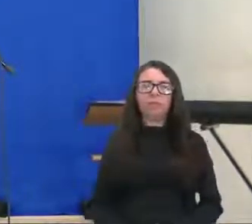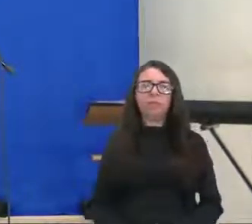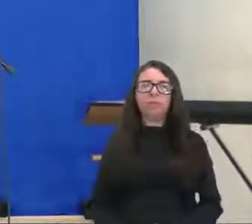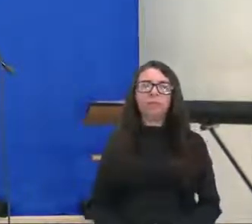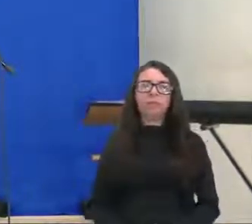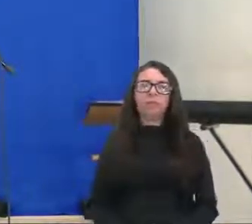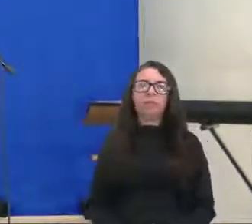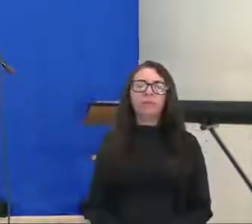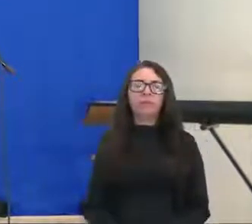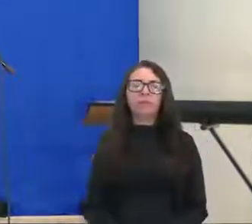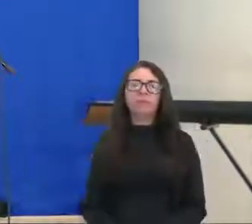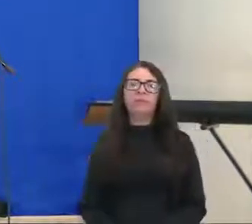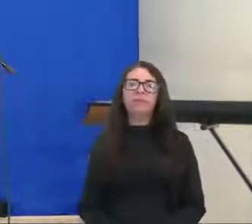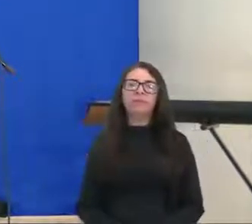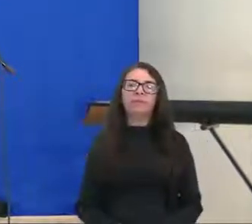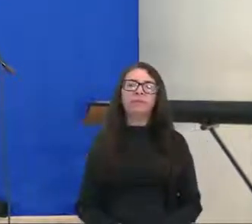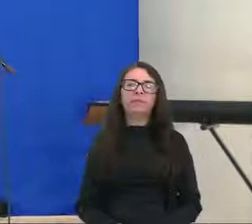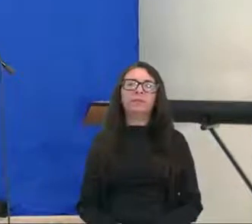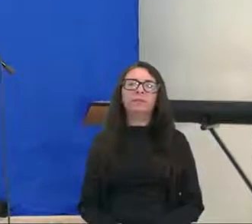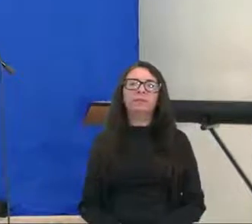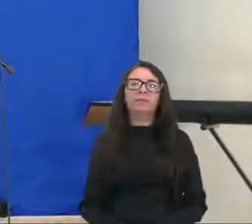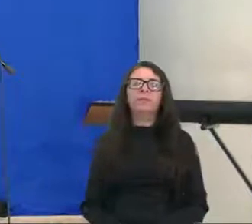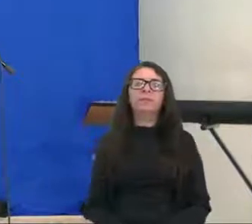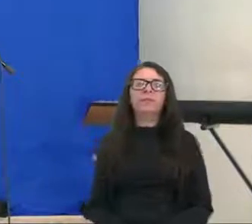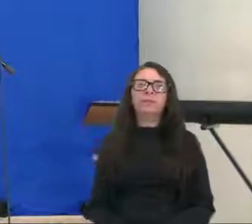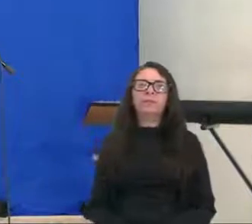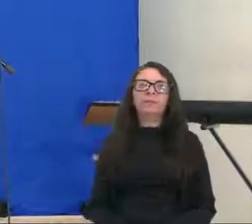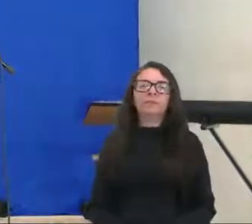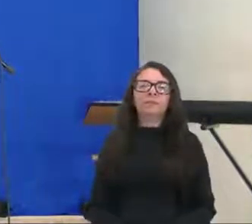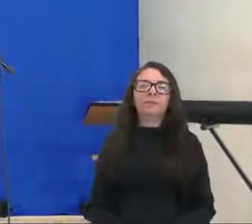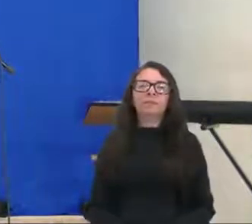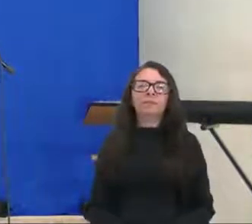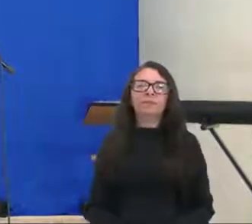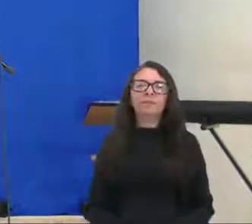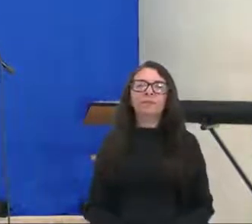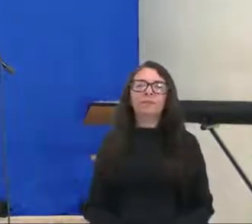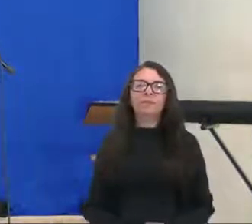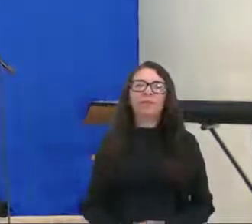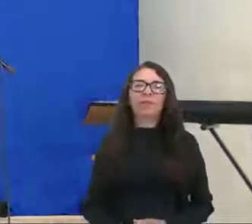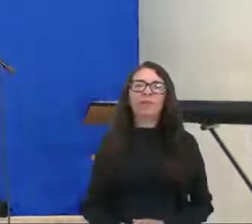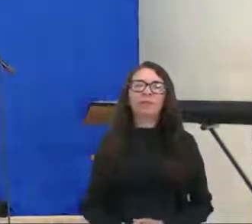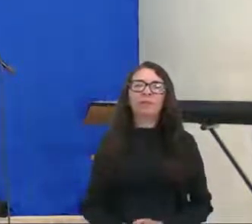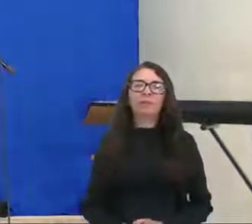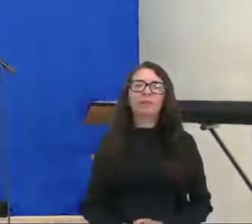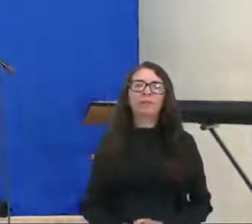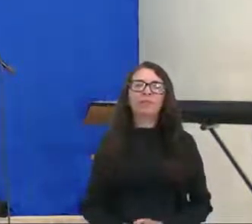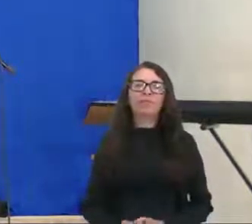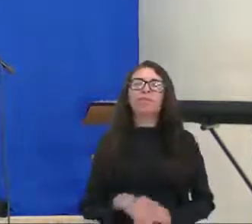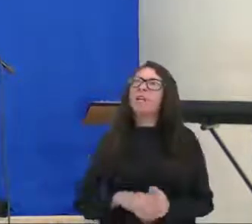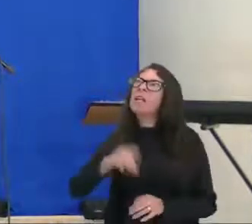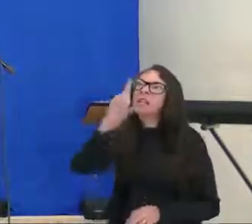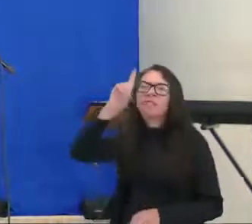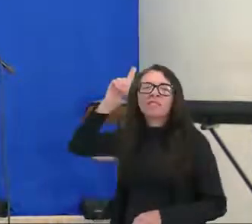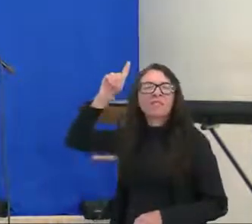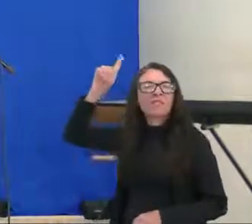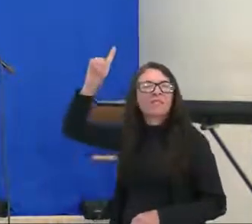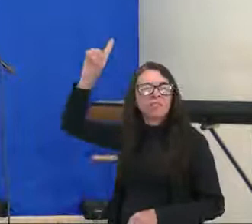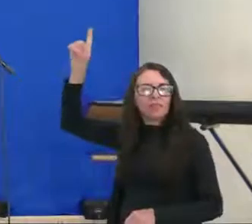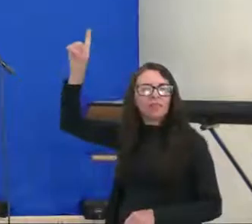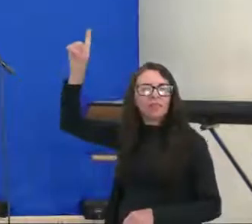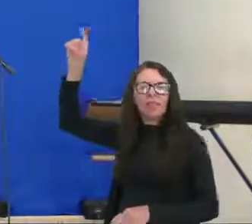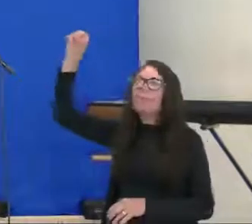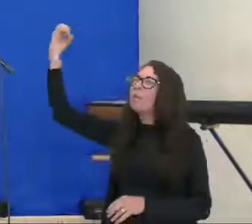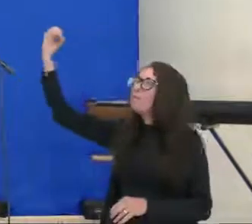Eu gosto de falar do eu, mas no sentido de jogar ele para baixo. É Deus aqui espiritualmente